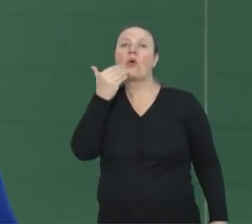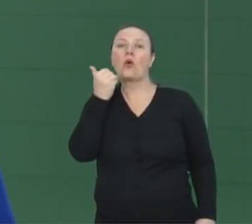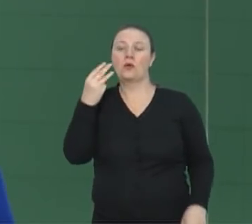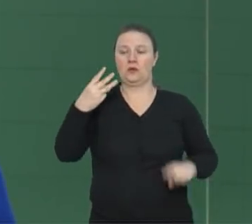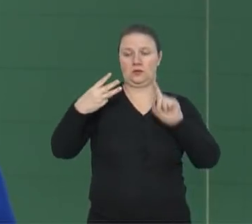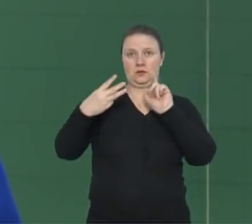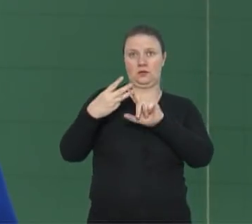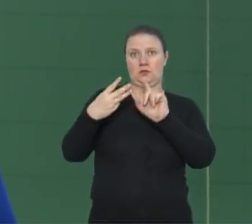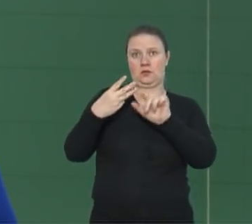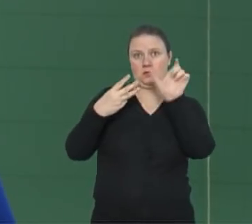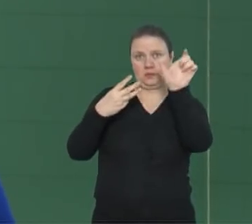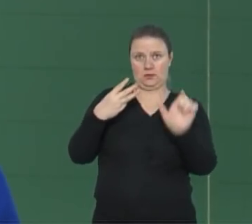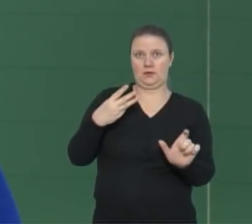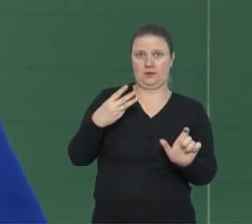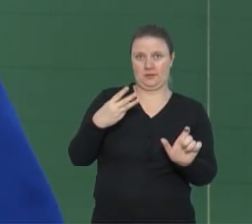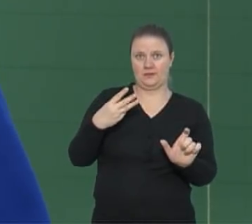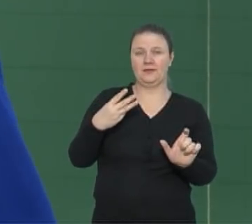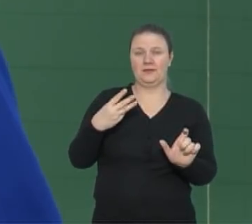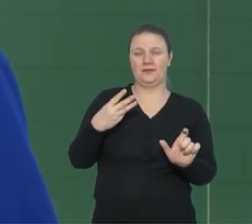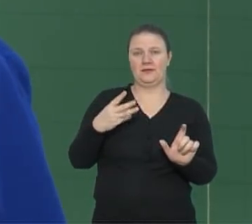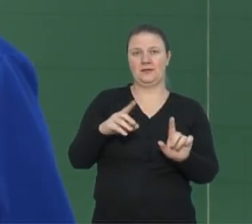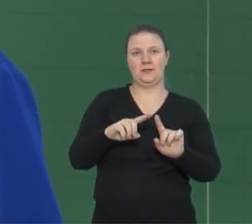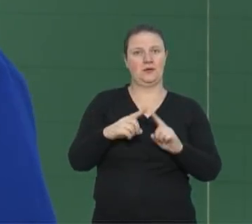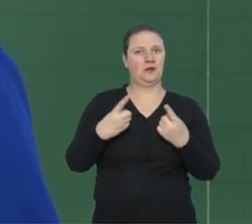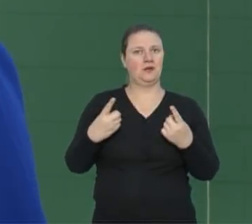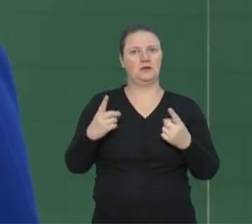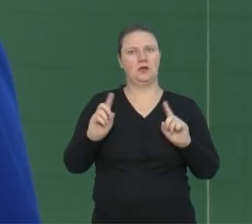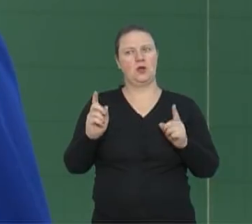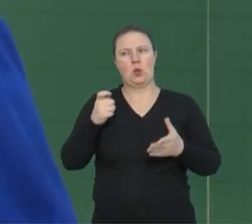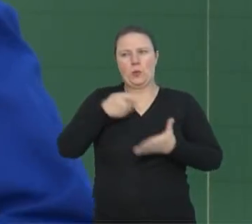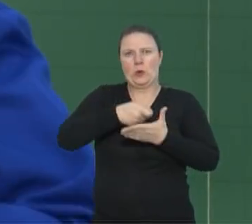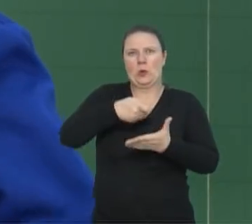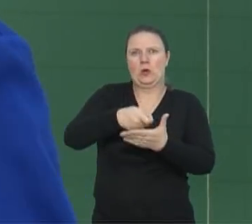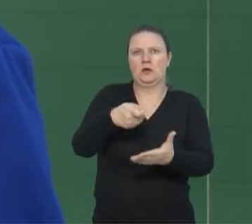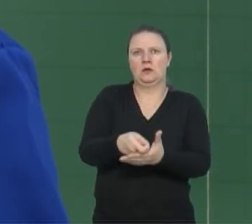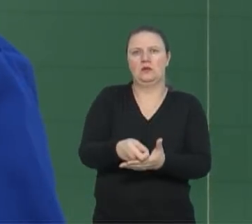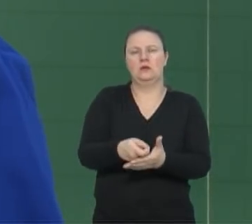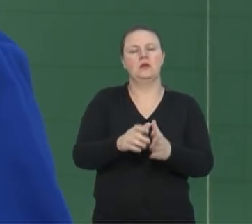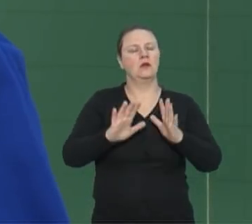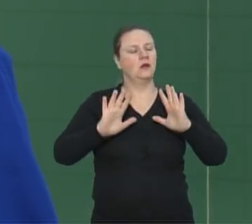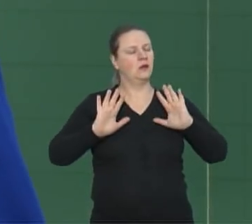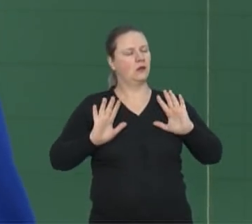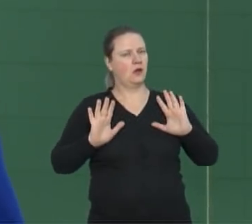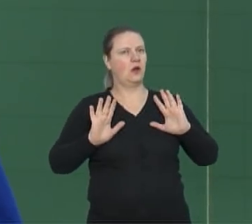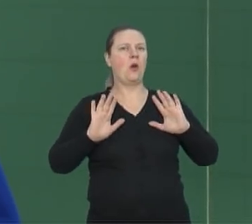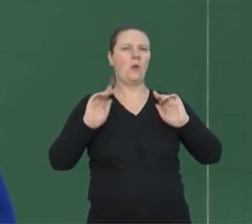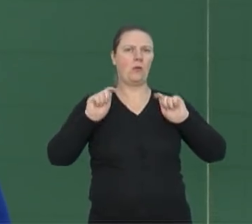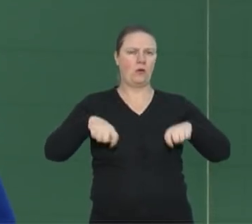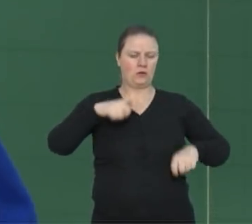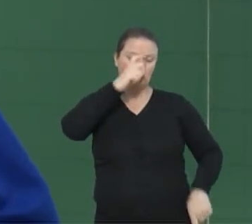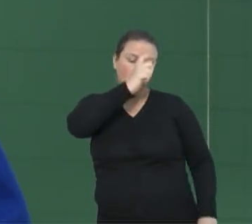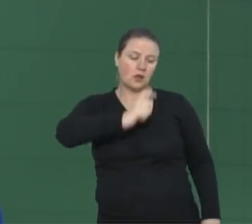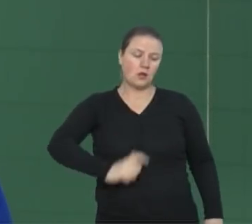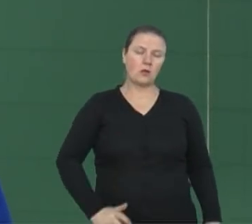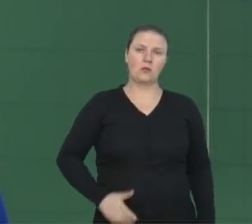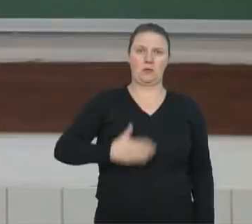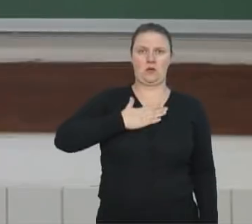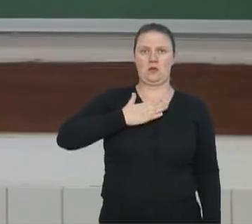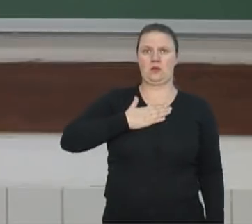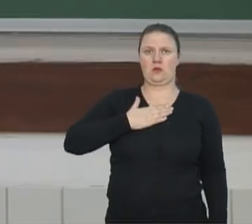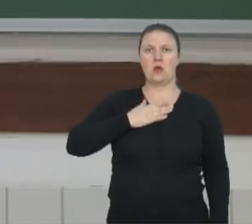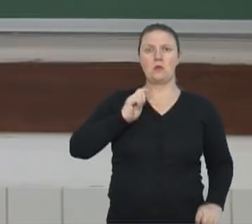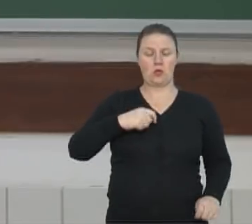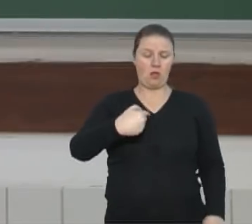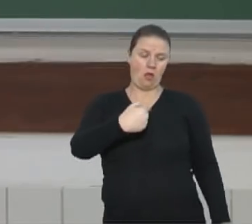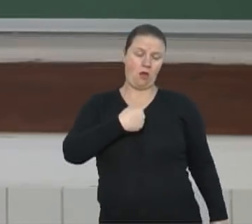terceira pessoa, ok? Mas não que você não possa fazer, mas o artigo é meu, eu posso colocar ali a minha posição em primeira pessoa do singular?